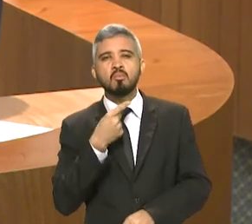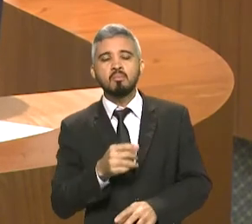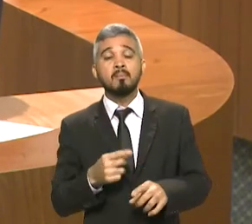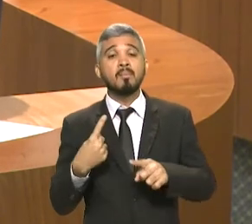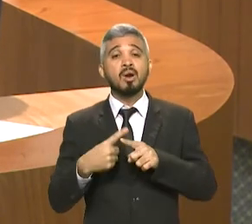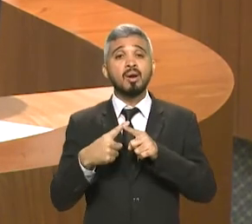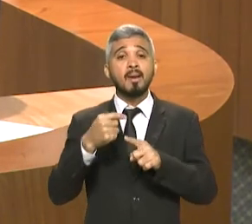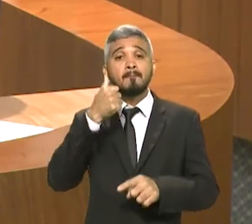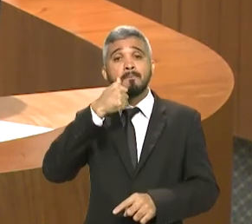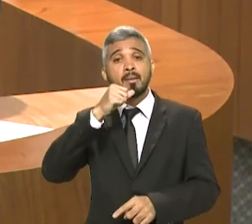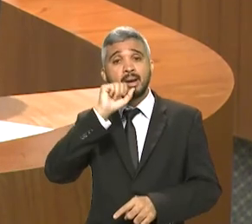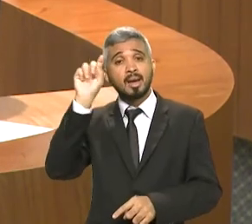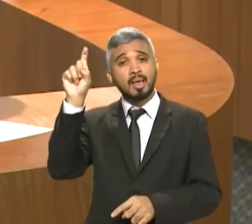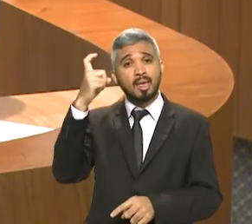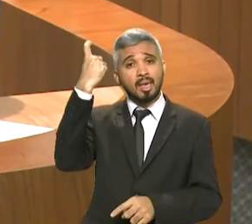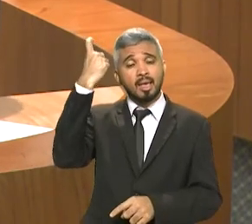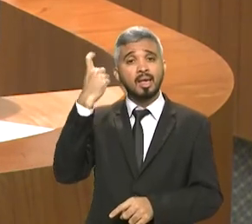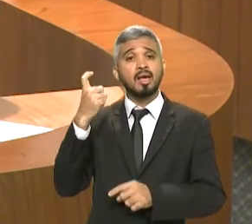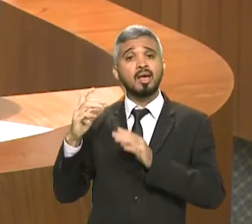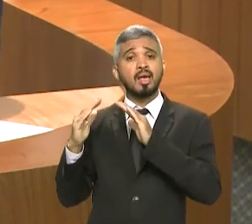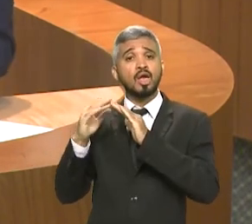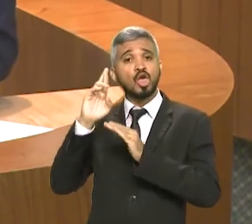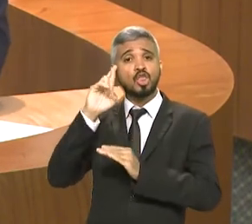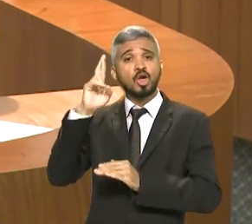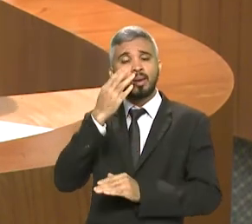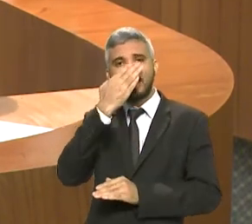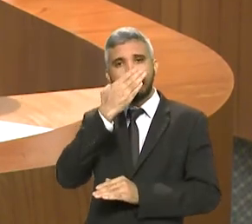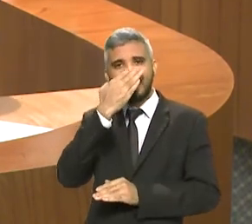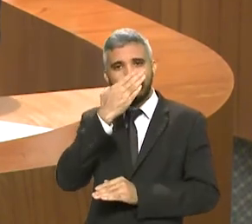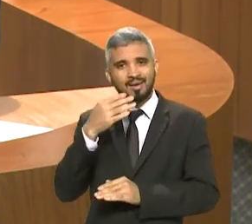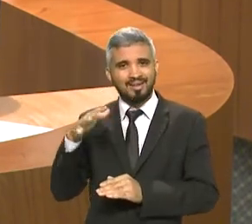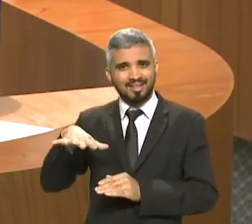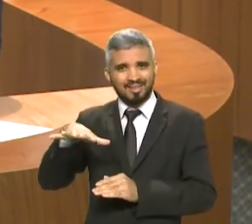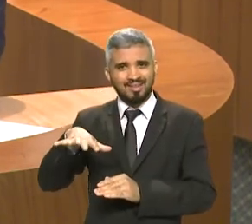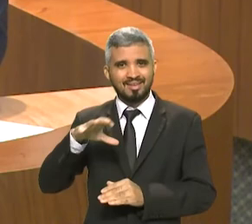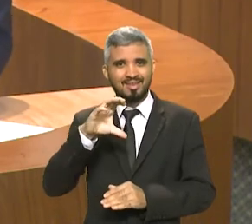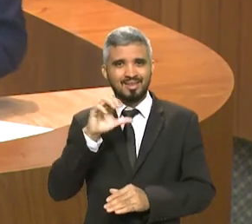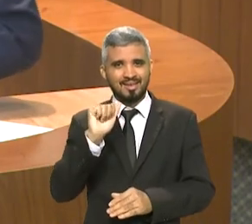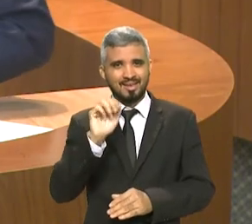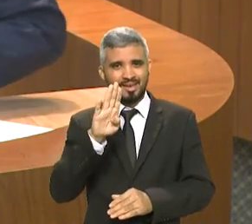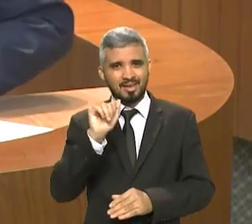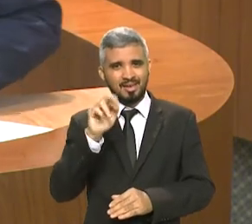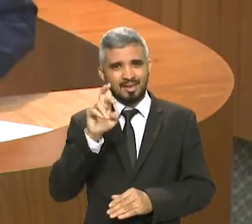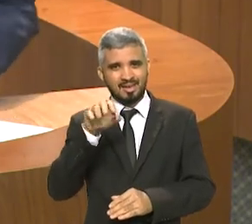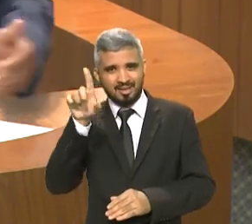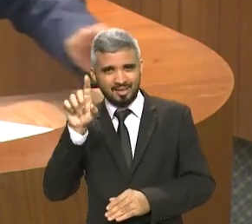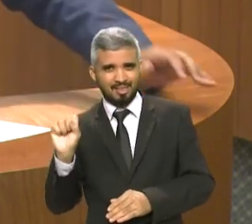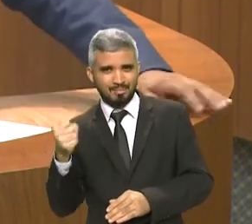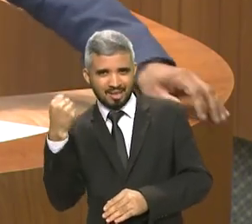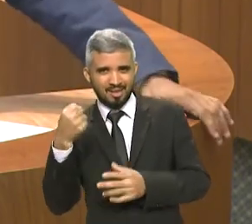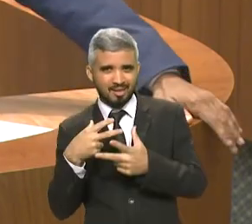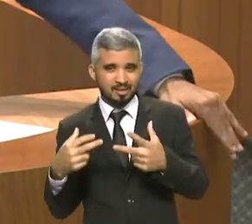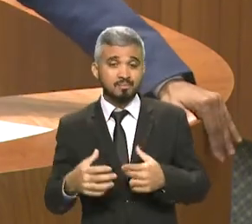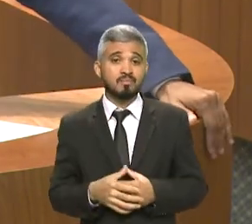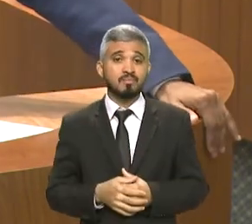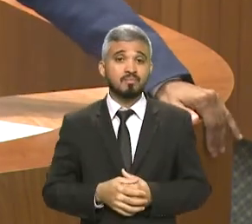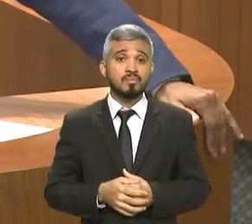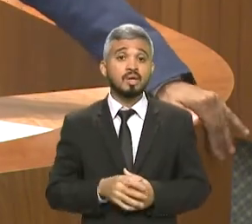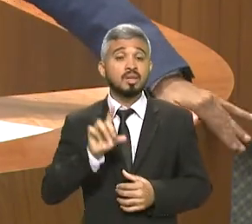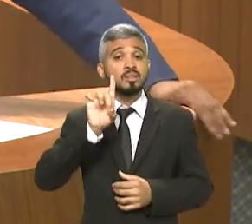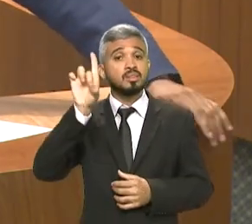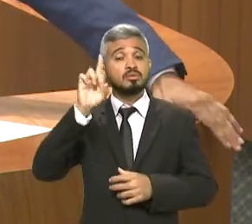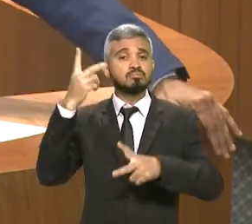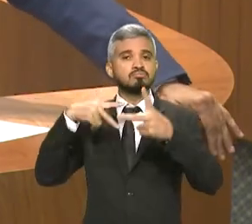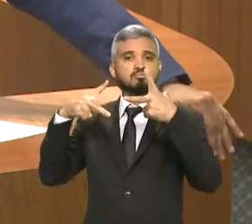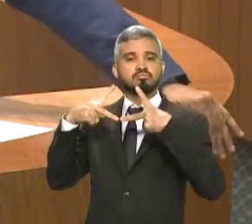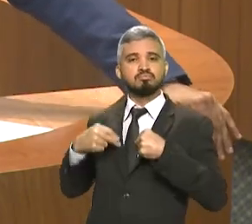maravilhoso. Me colocou no ventre da melhor mulher do mundo. A mulher que Deus escolheu para que eu viesse ao mundo é a melhor